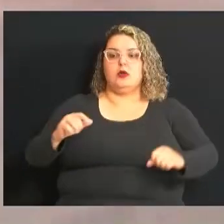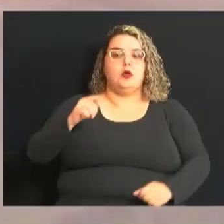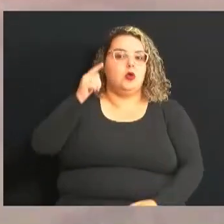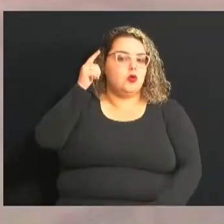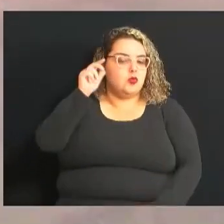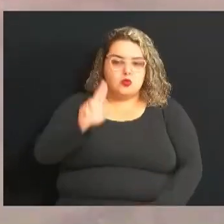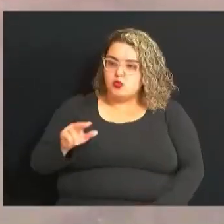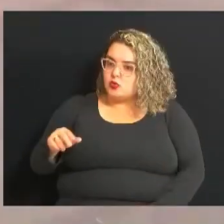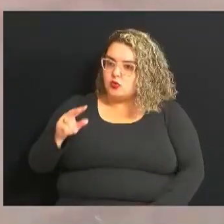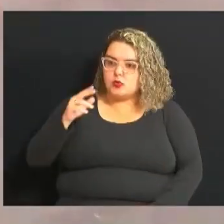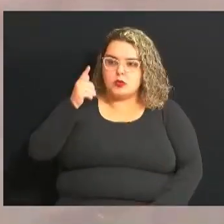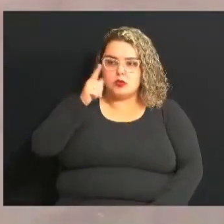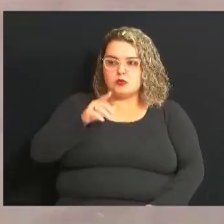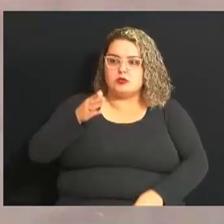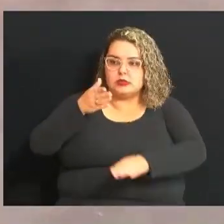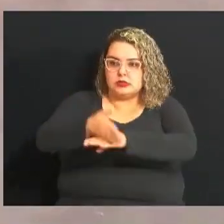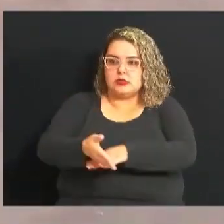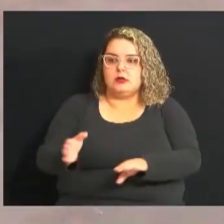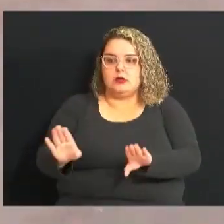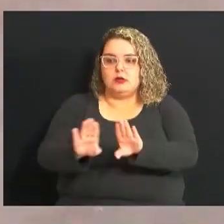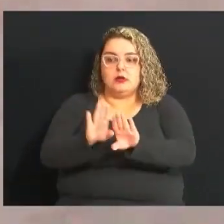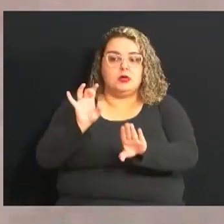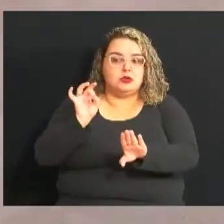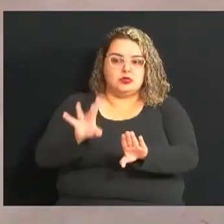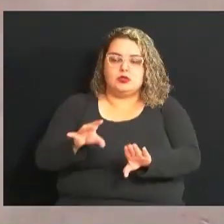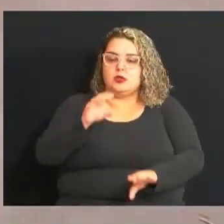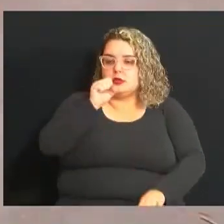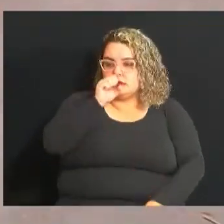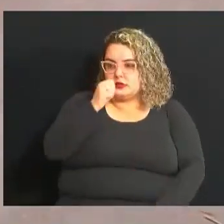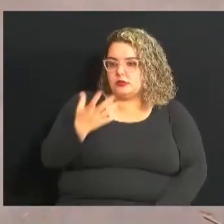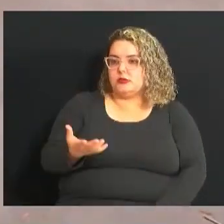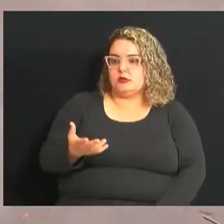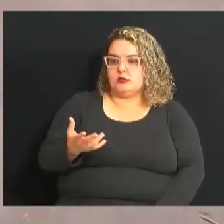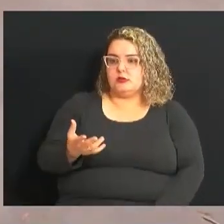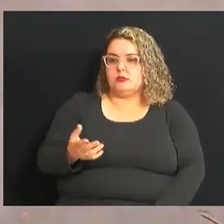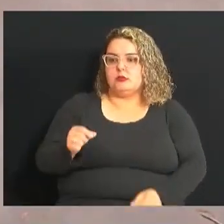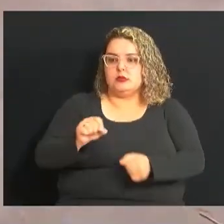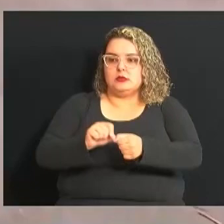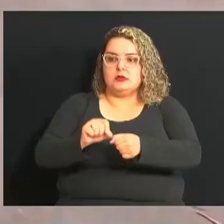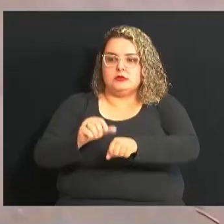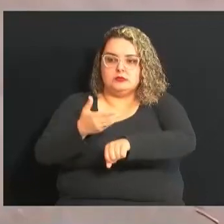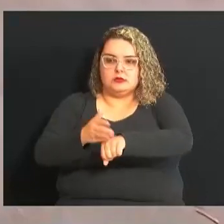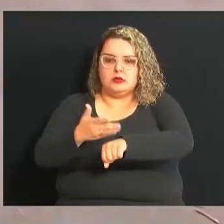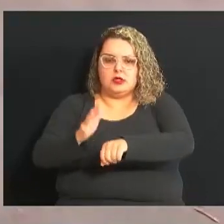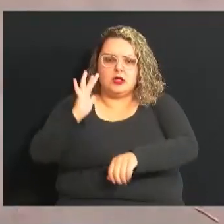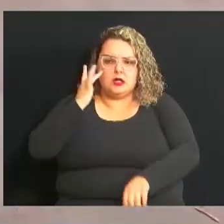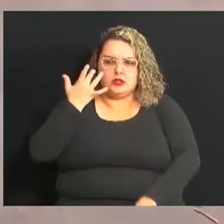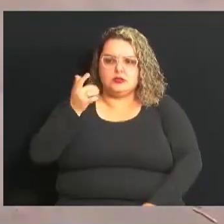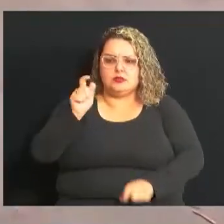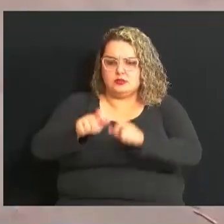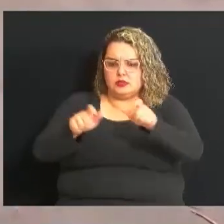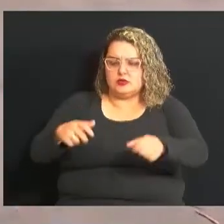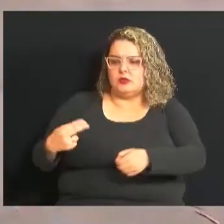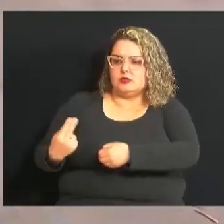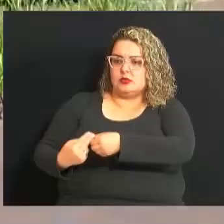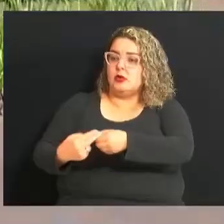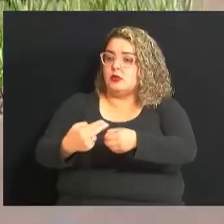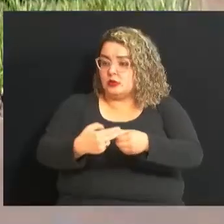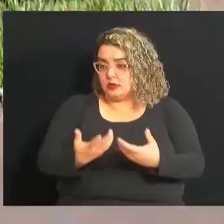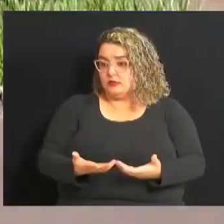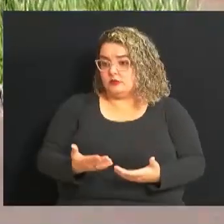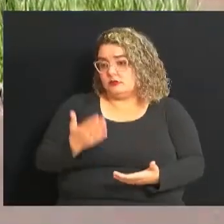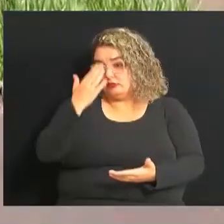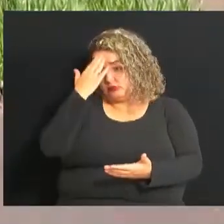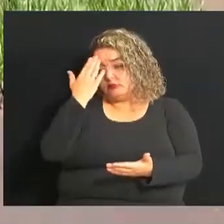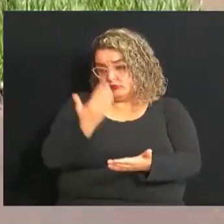tá fechado. Ele acaba abrindo só os sábados para a galera fazer o ensaio. Acho que o pessoal da Unicamp. Mas eu acredito